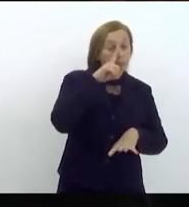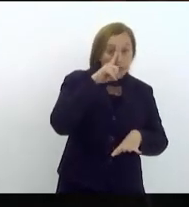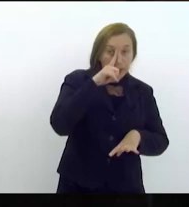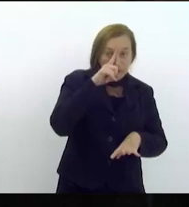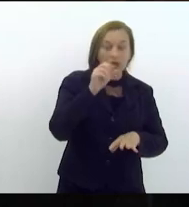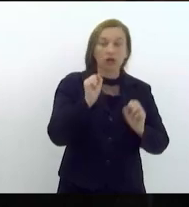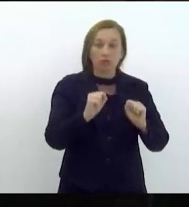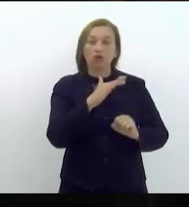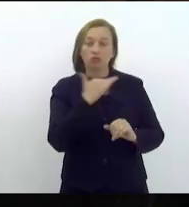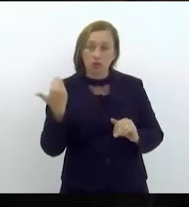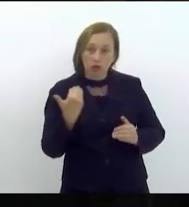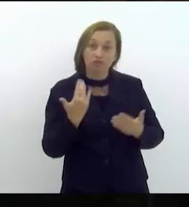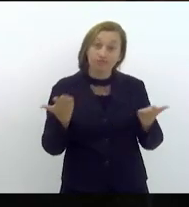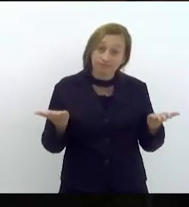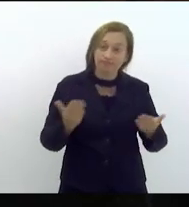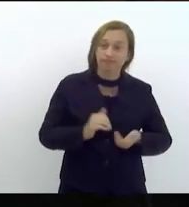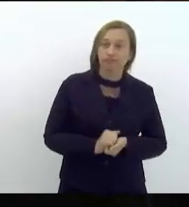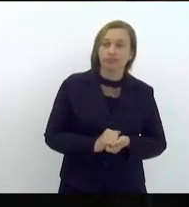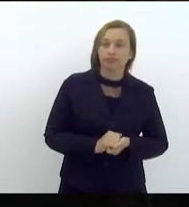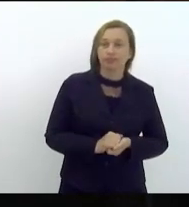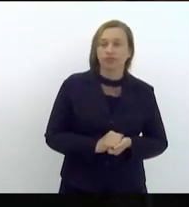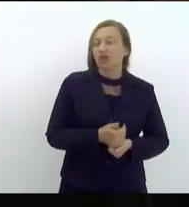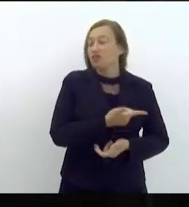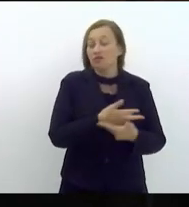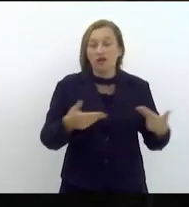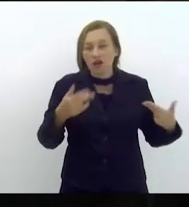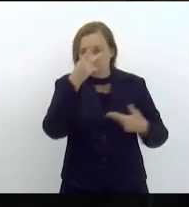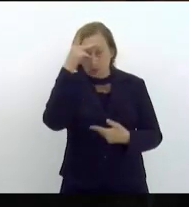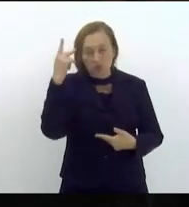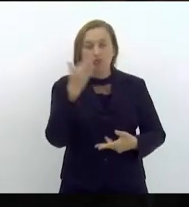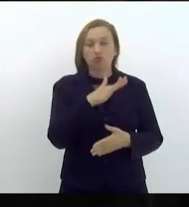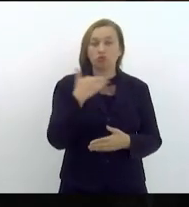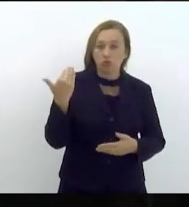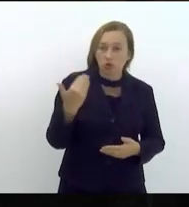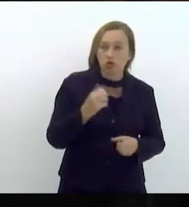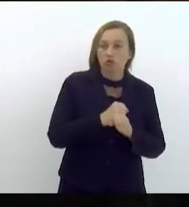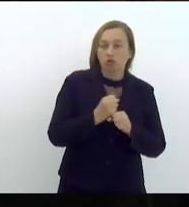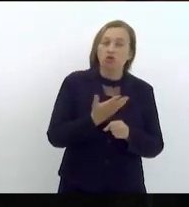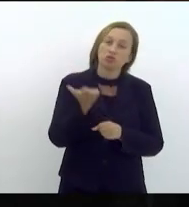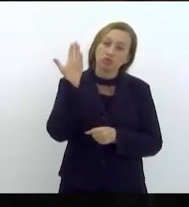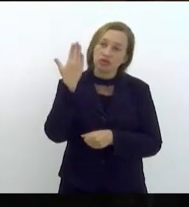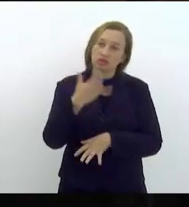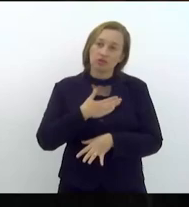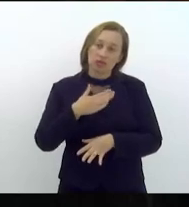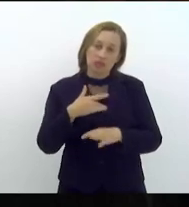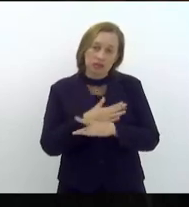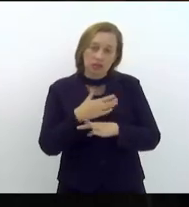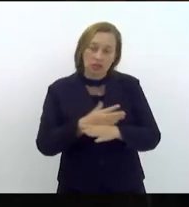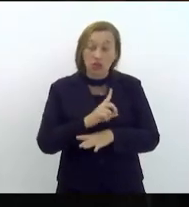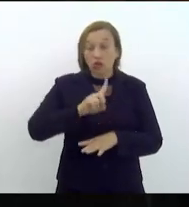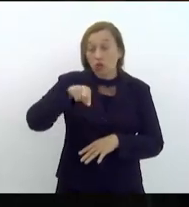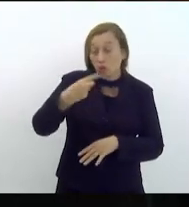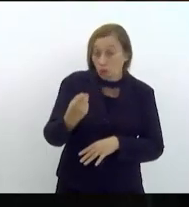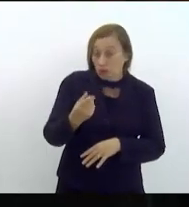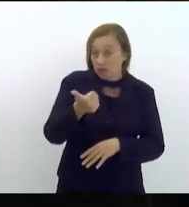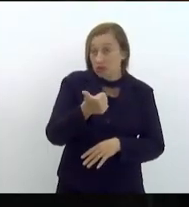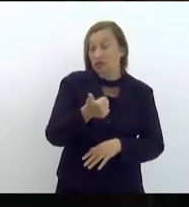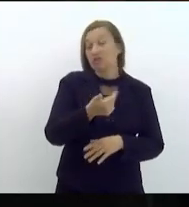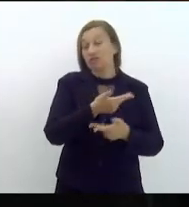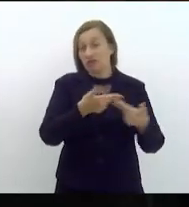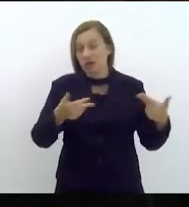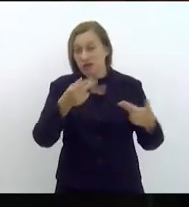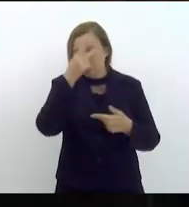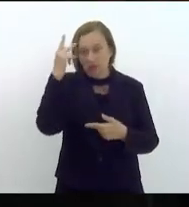pode morrer como centenas de pessoas morreram no ano passado em minha cidade e como outras centenas infelizmente